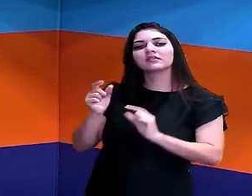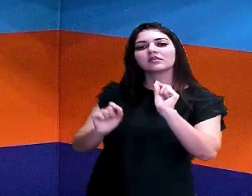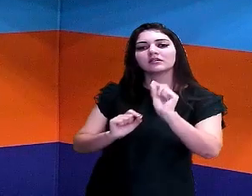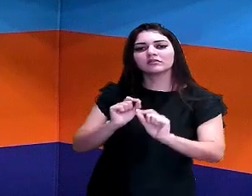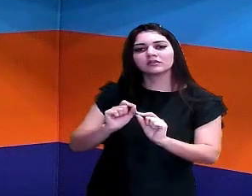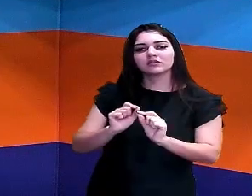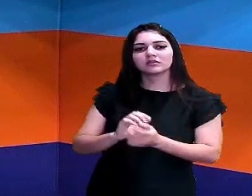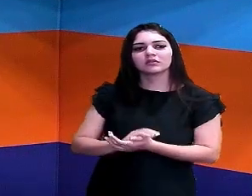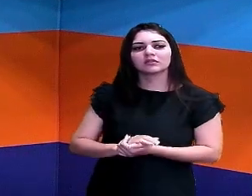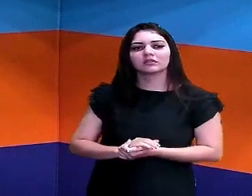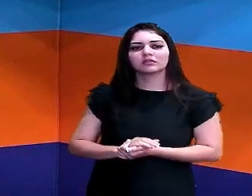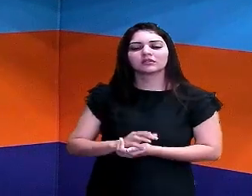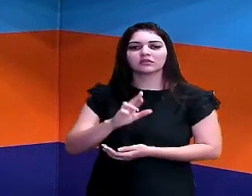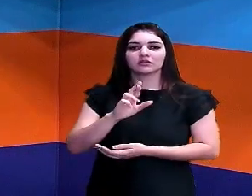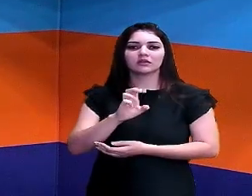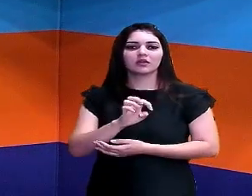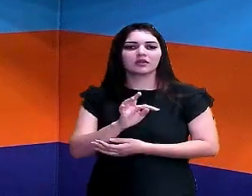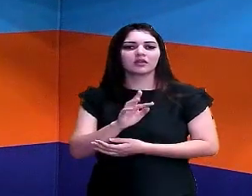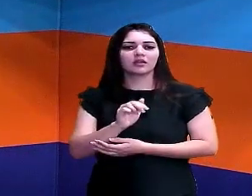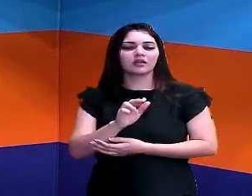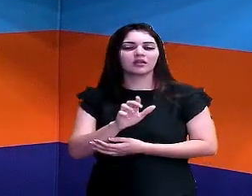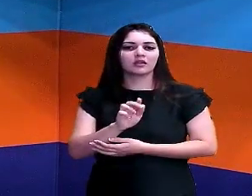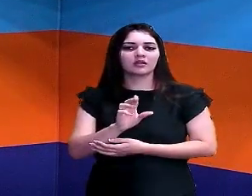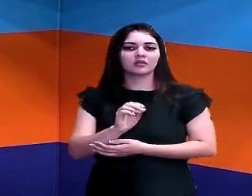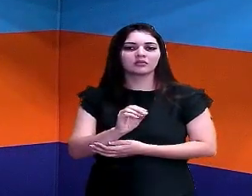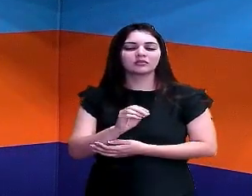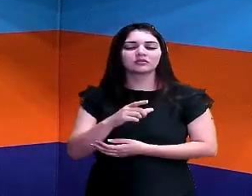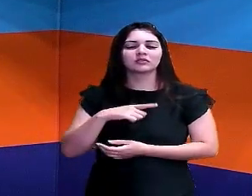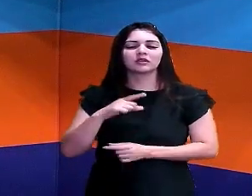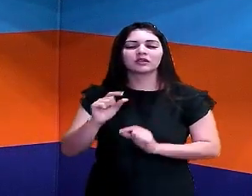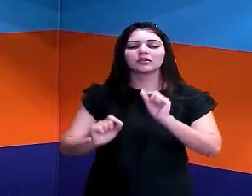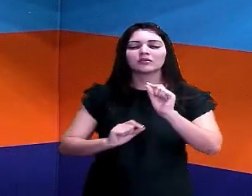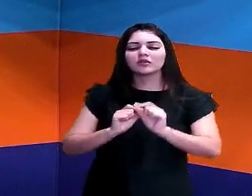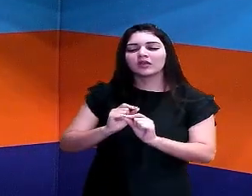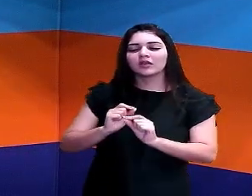é o retângulo. Então, ela vai ser chamada de